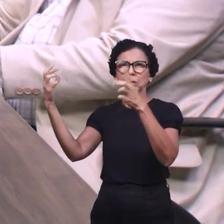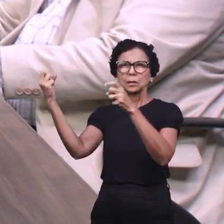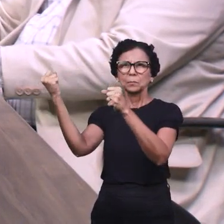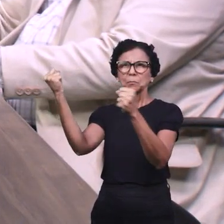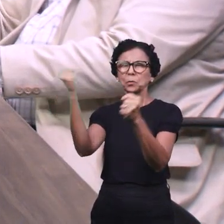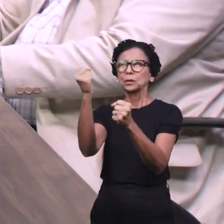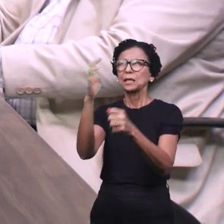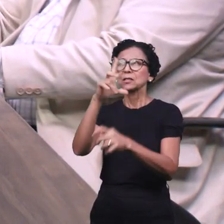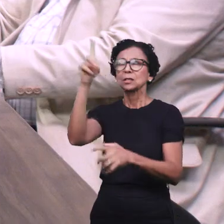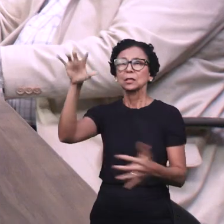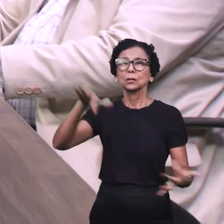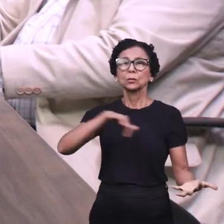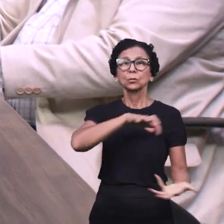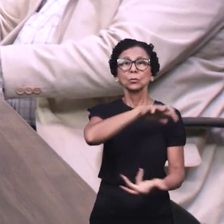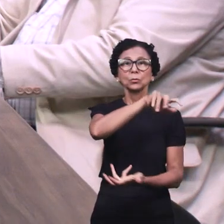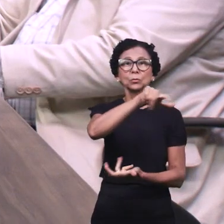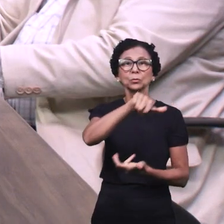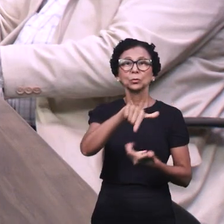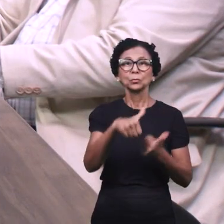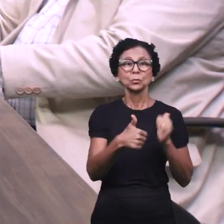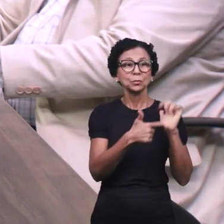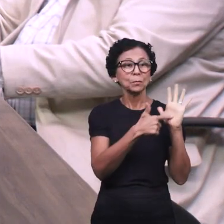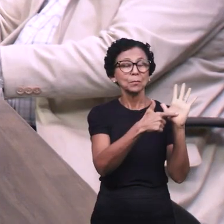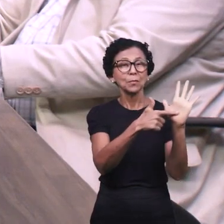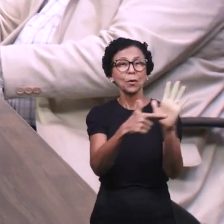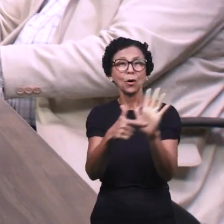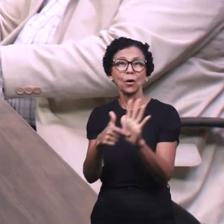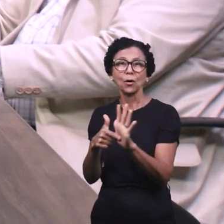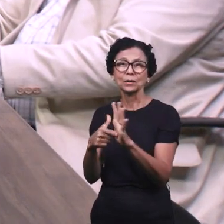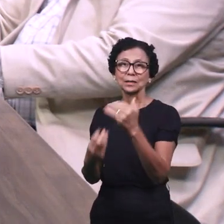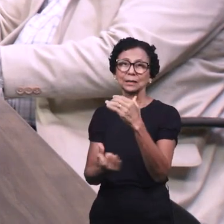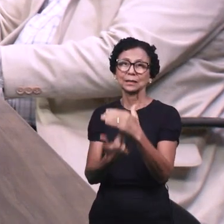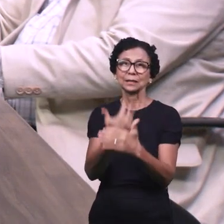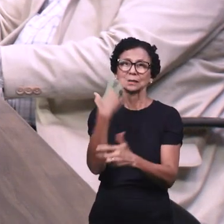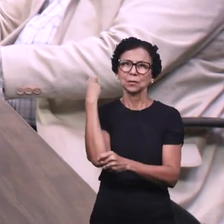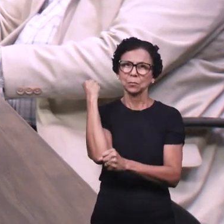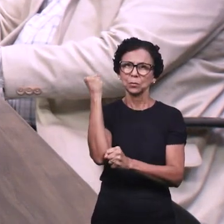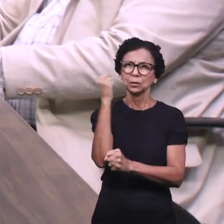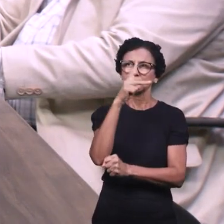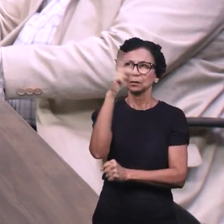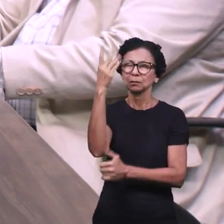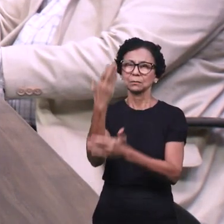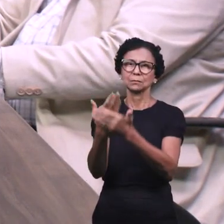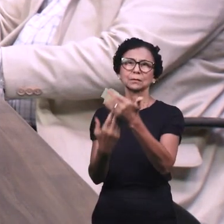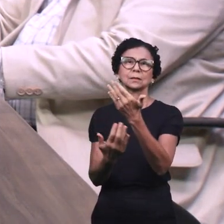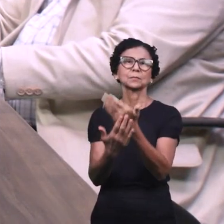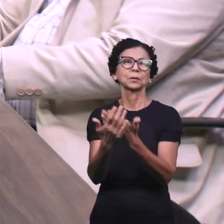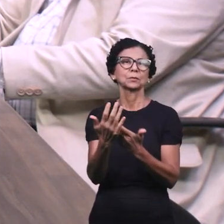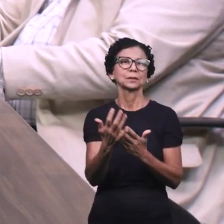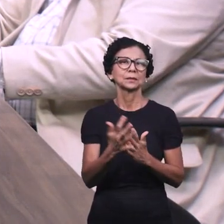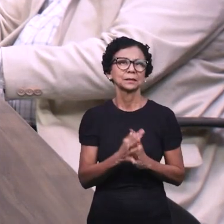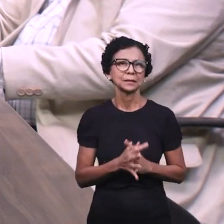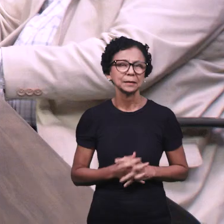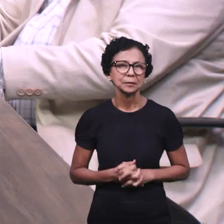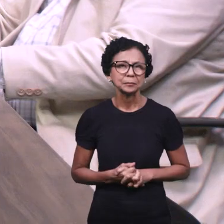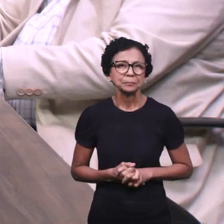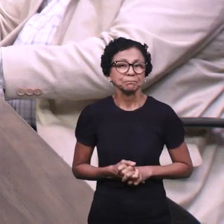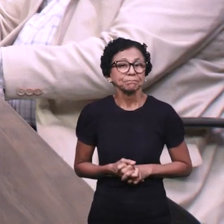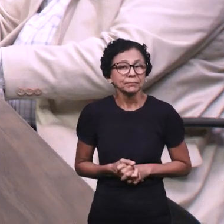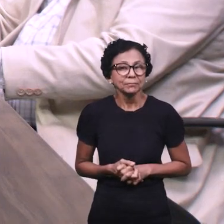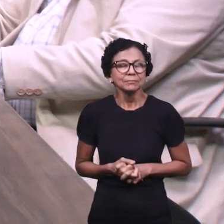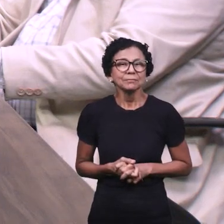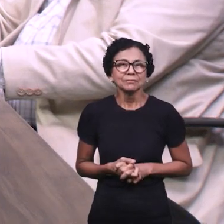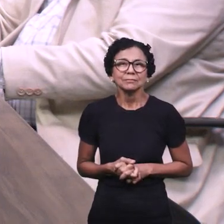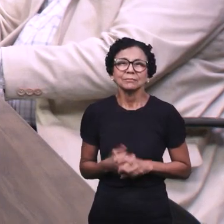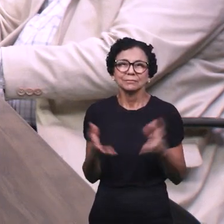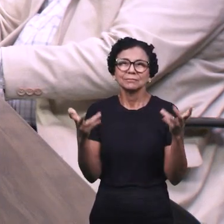a obra das suas mãos. É o Salmo 19, verso 1. Glória a Deus. É isso que nos deixa realmente maravilhados,